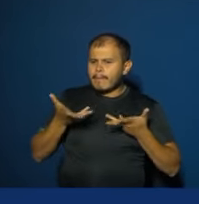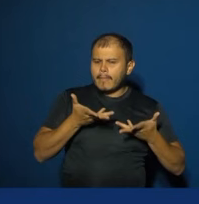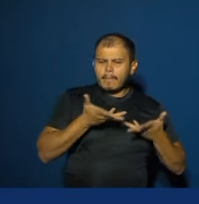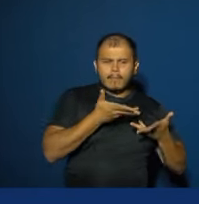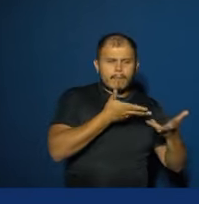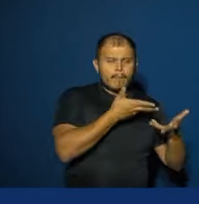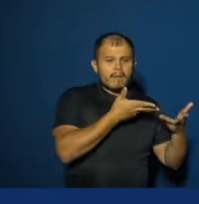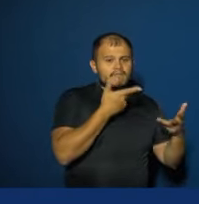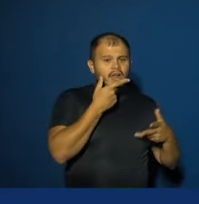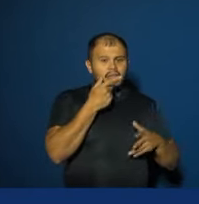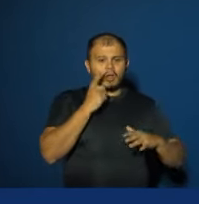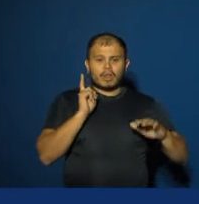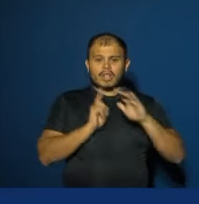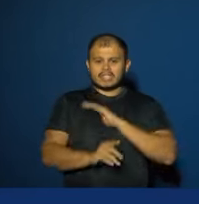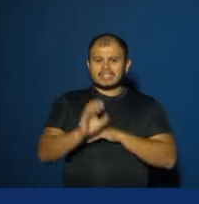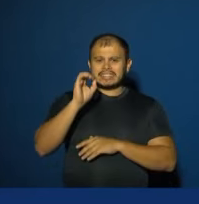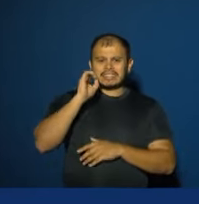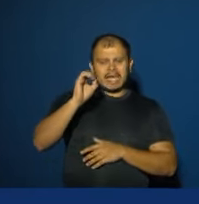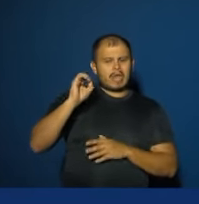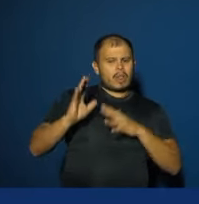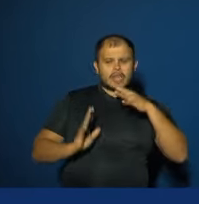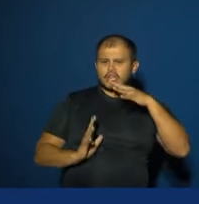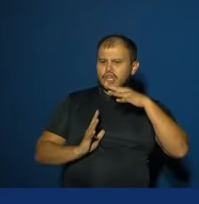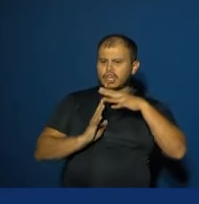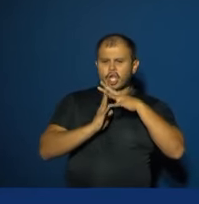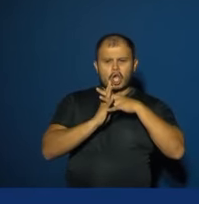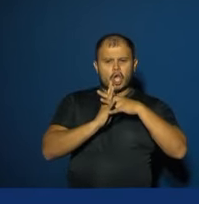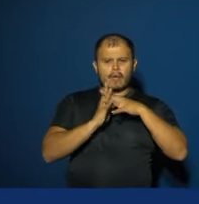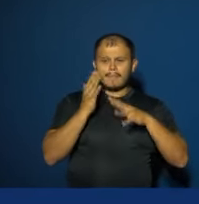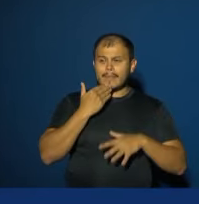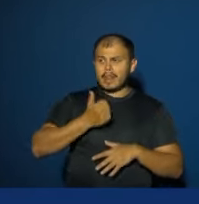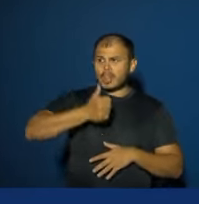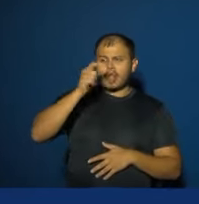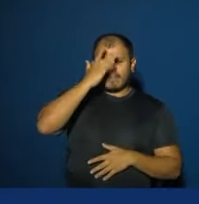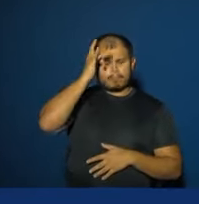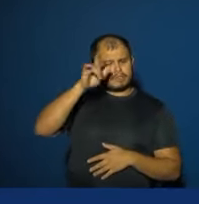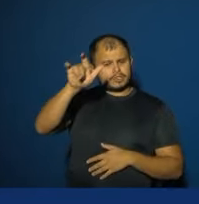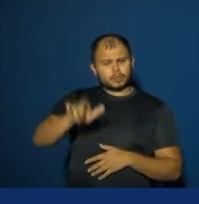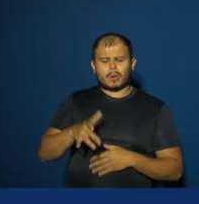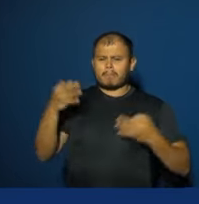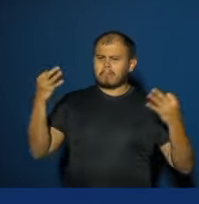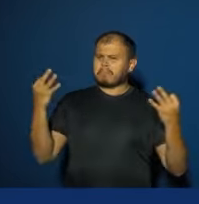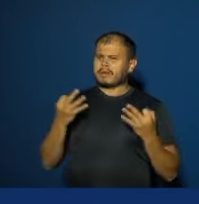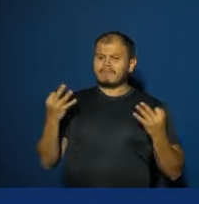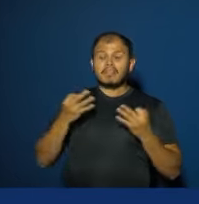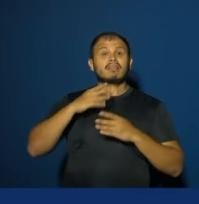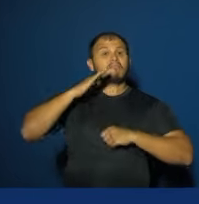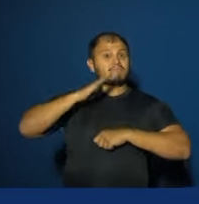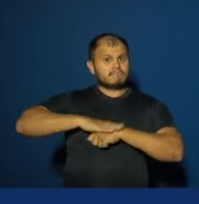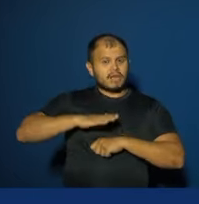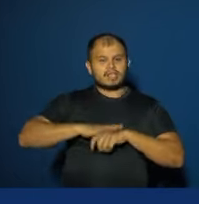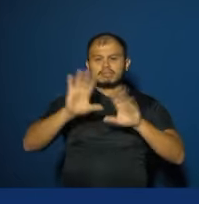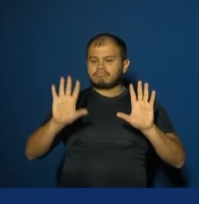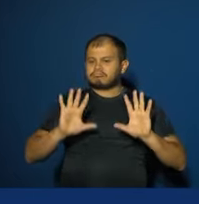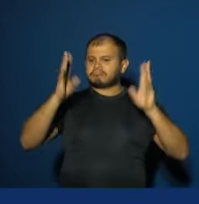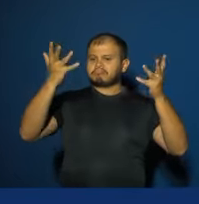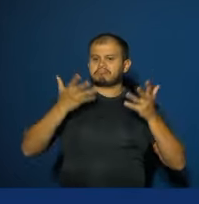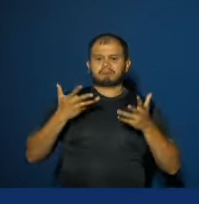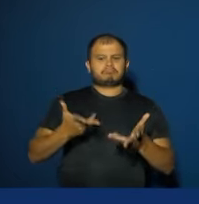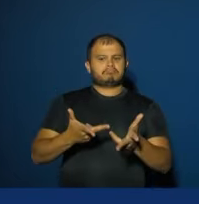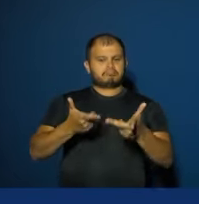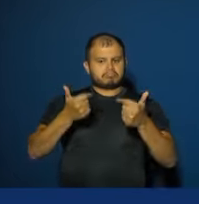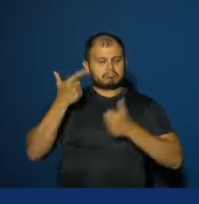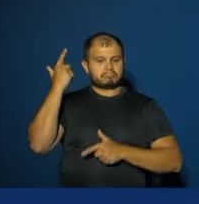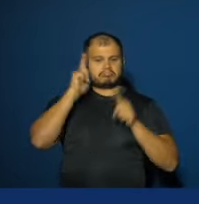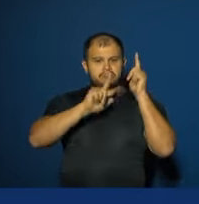cliente zero que a gente chama que é o super cliente top e ela é perfeita ela é realmente ela faz eventos incríveis